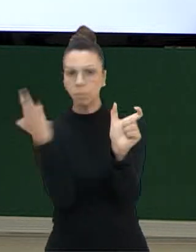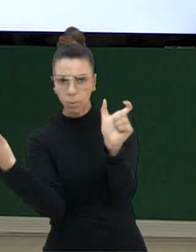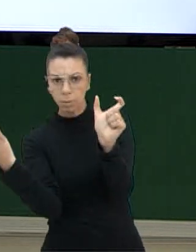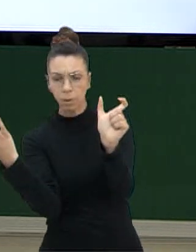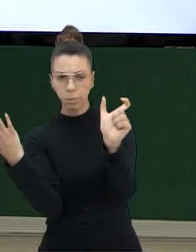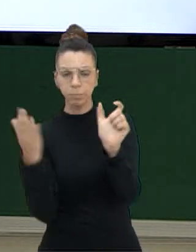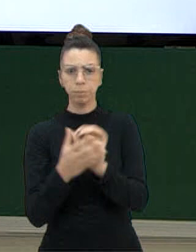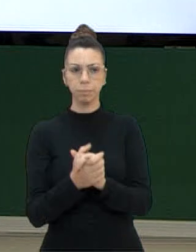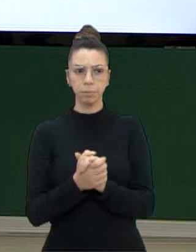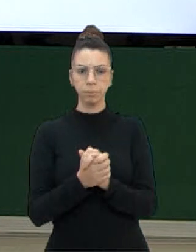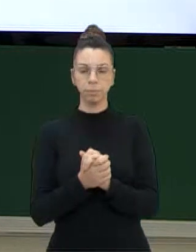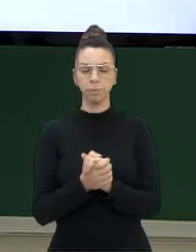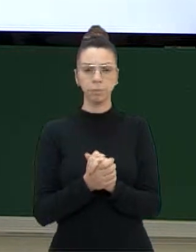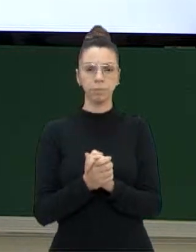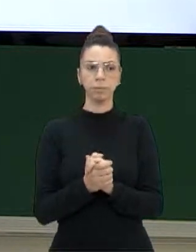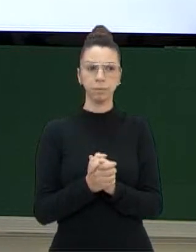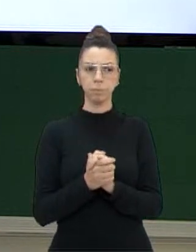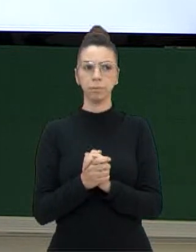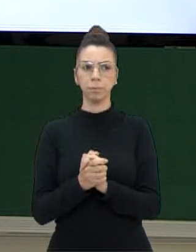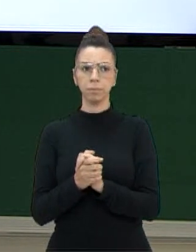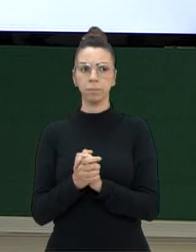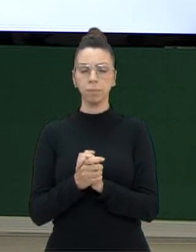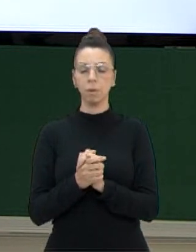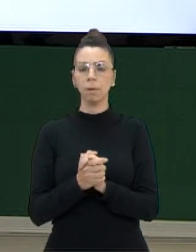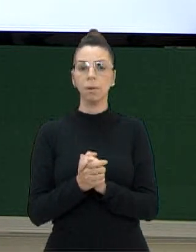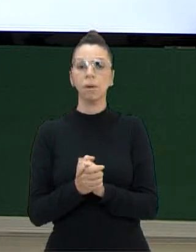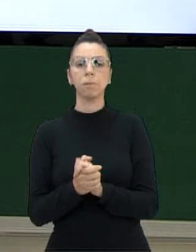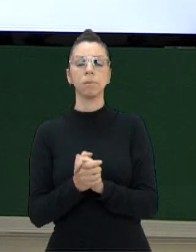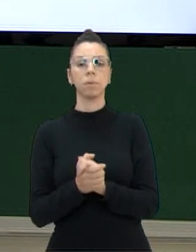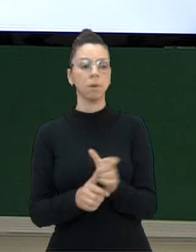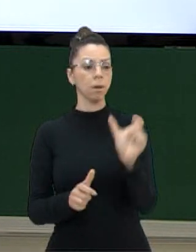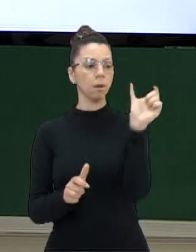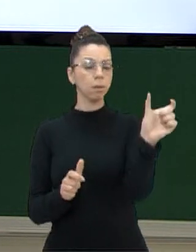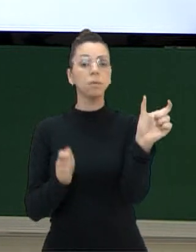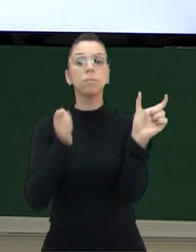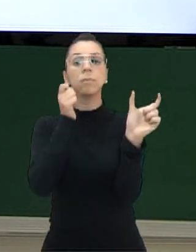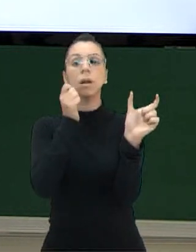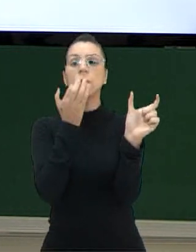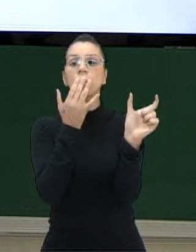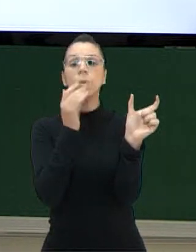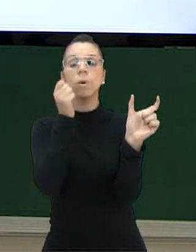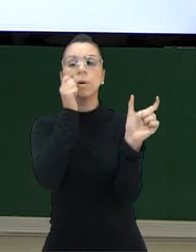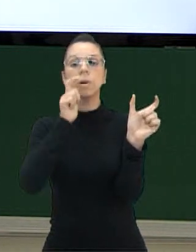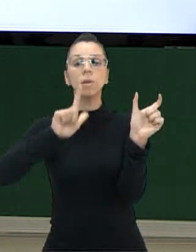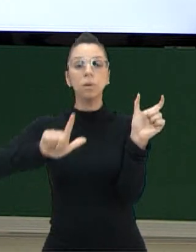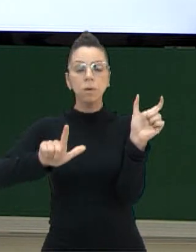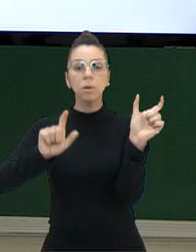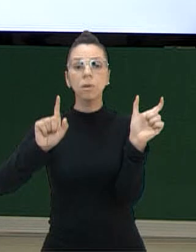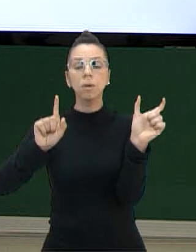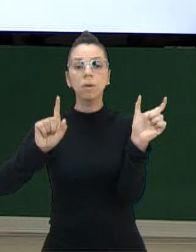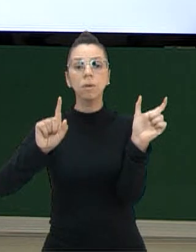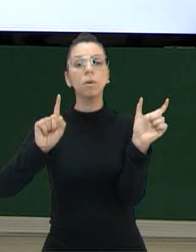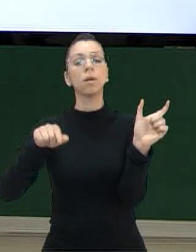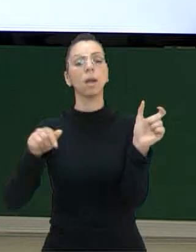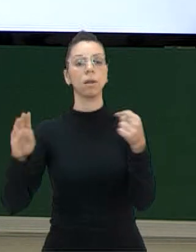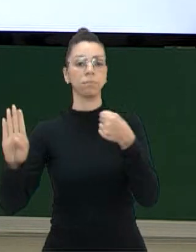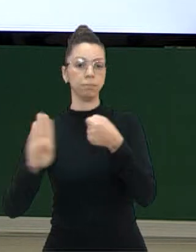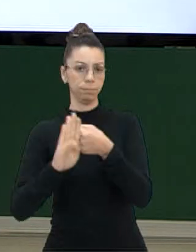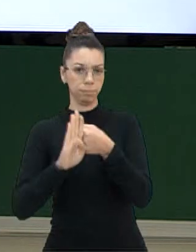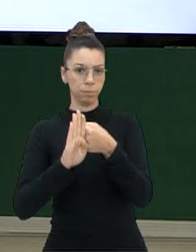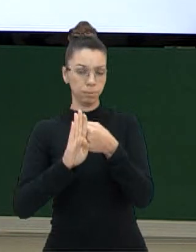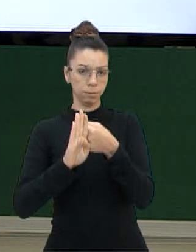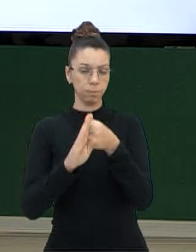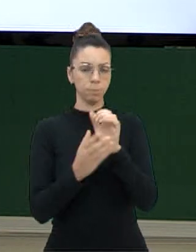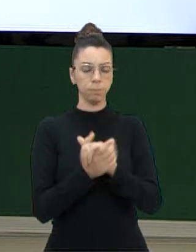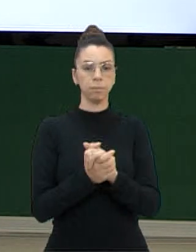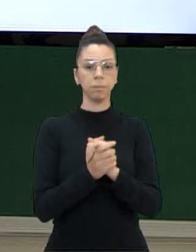ok? E, uma coisa, as palavras que estão destacadas em color azul são isso mesmo, os substantivos.